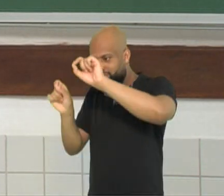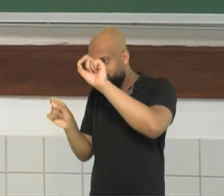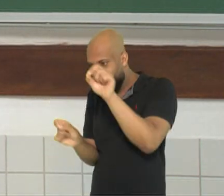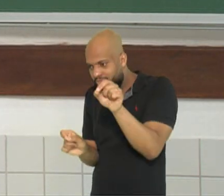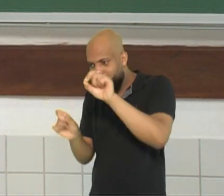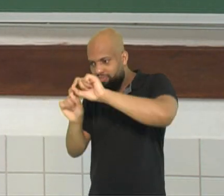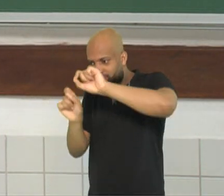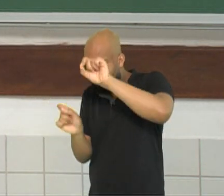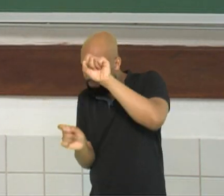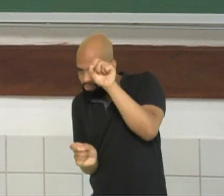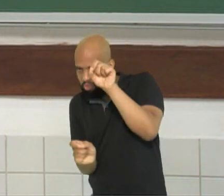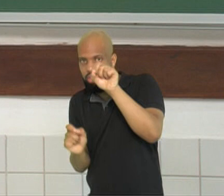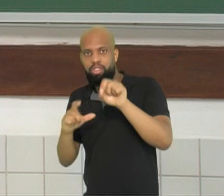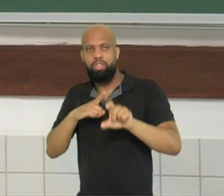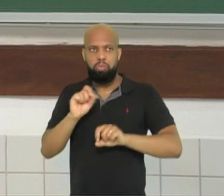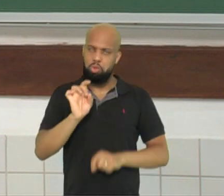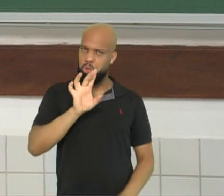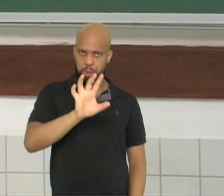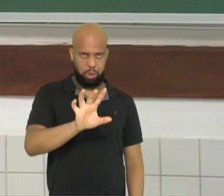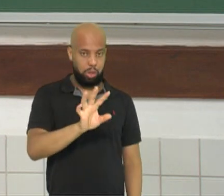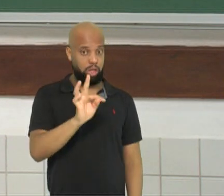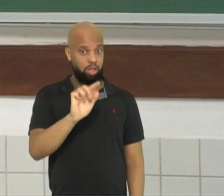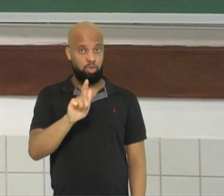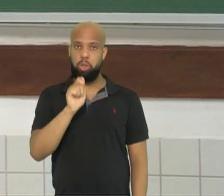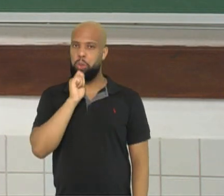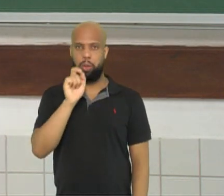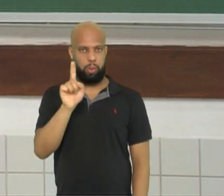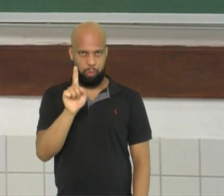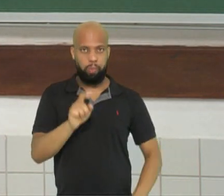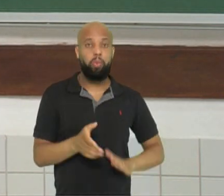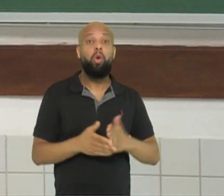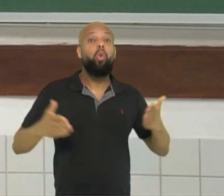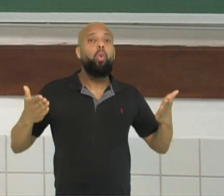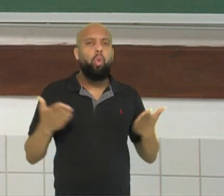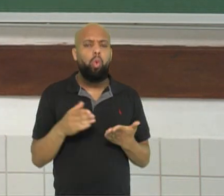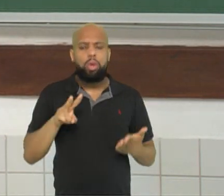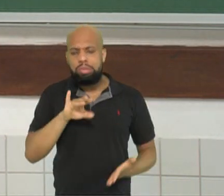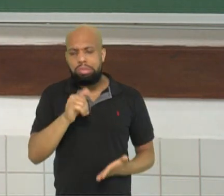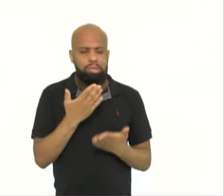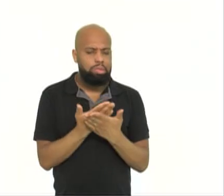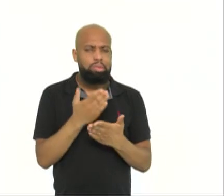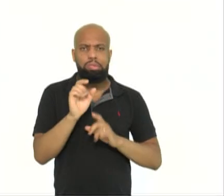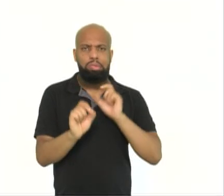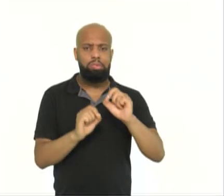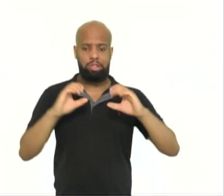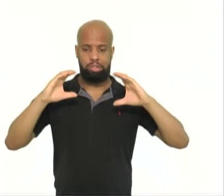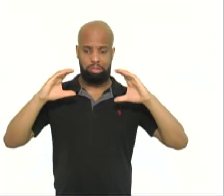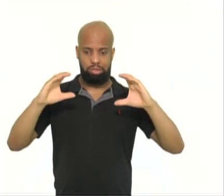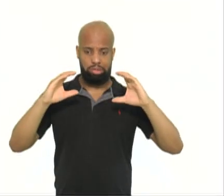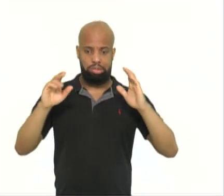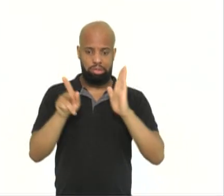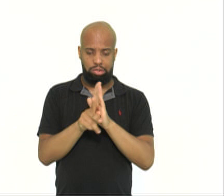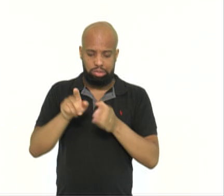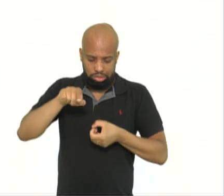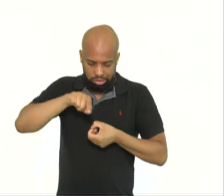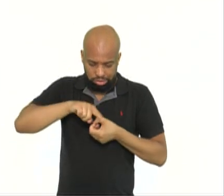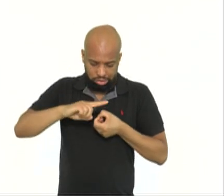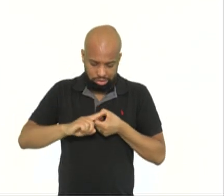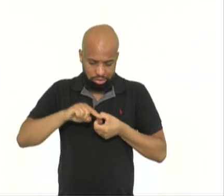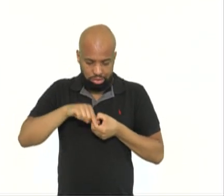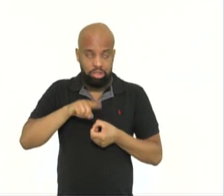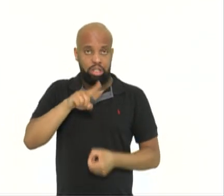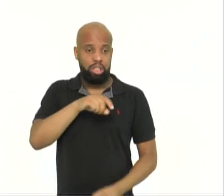tangente, ficou ali só com seno e cosseno. Na aula de hoje, o que vamos estudar? Função trigonométrica, né?